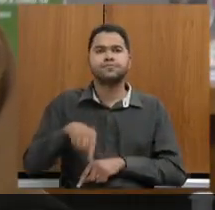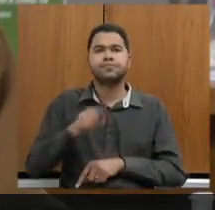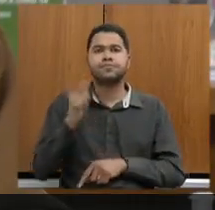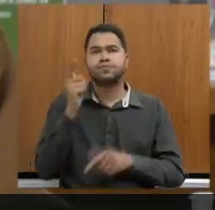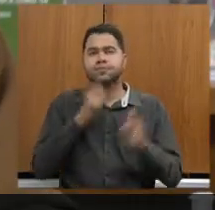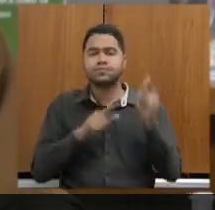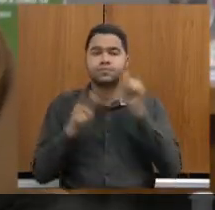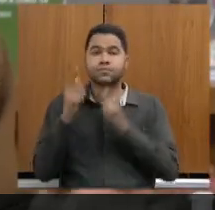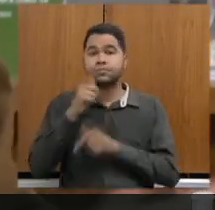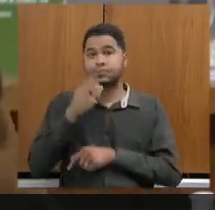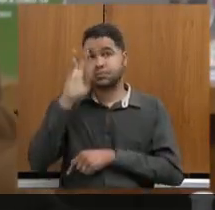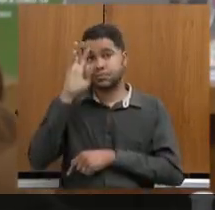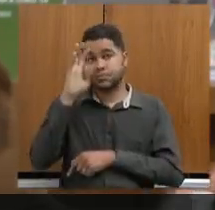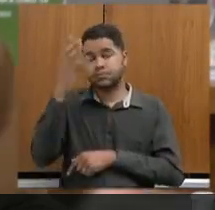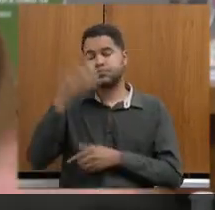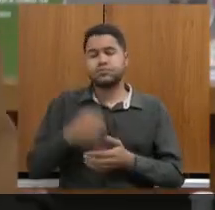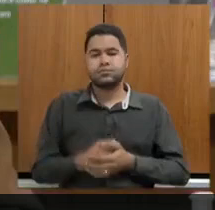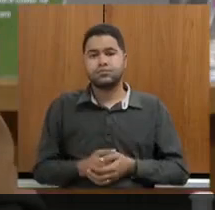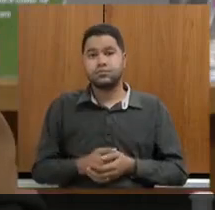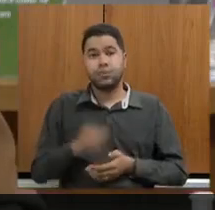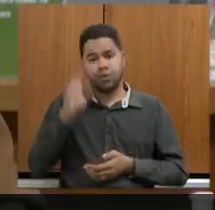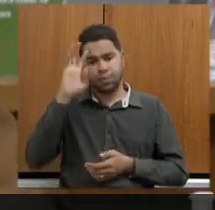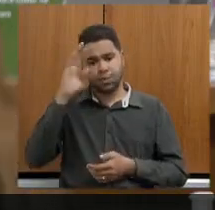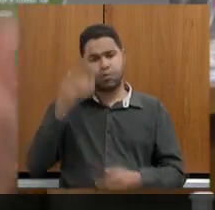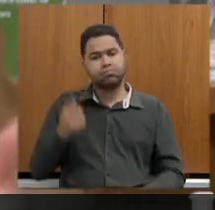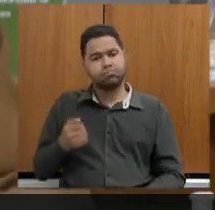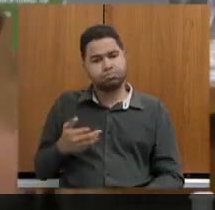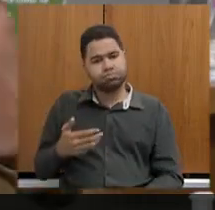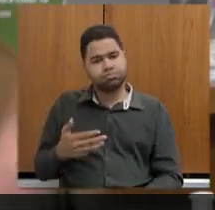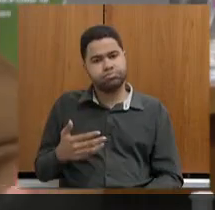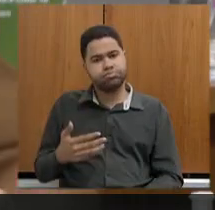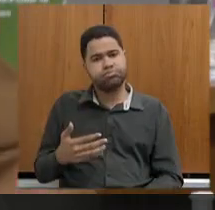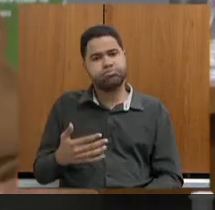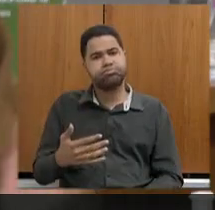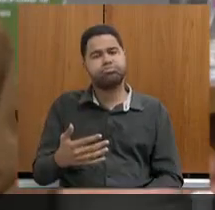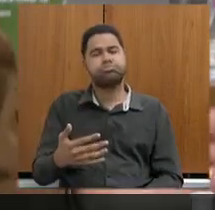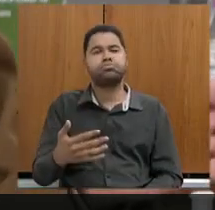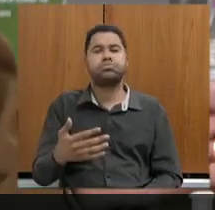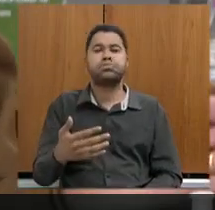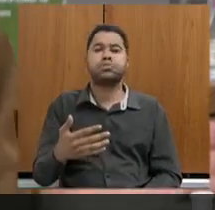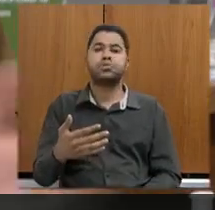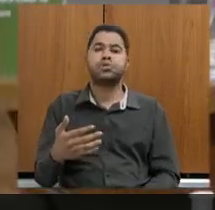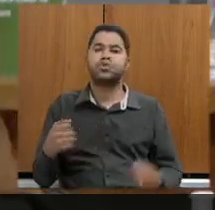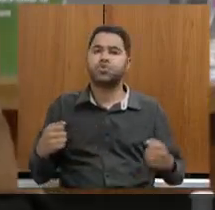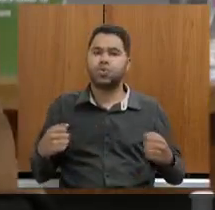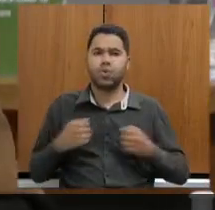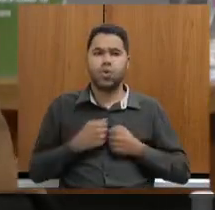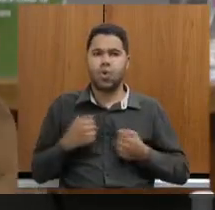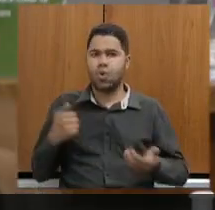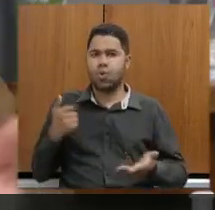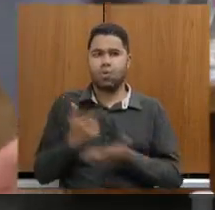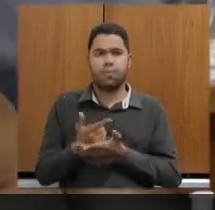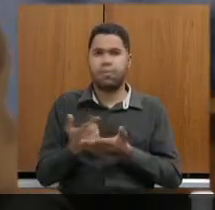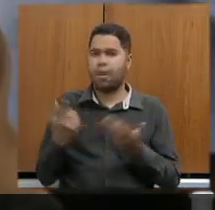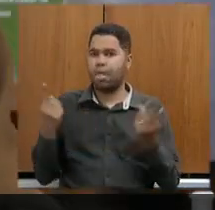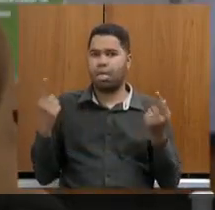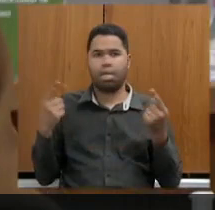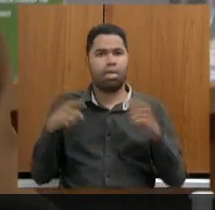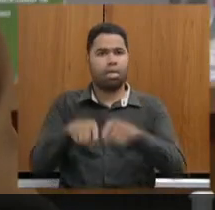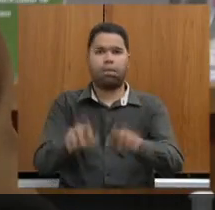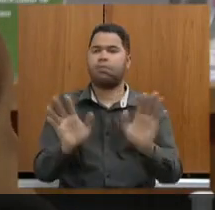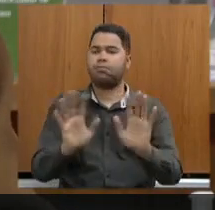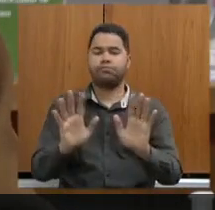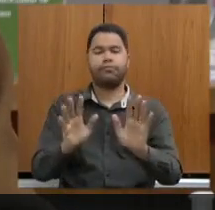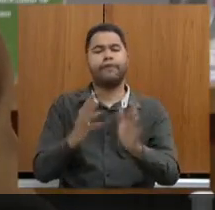conseguiu trazer uma solução para esse e a gente a solução duradoura é um plano de aquisição de cooler não adianta comprar todos uma vez que ele vence